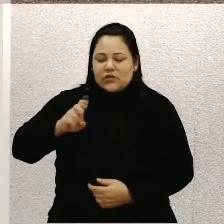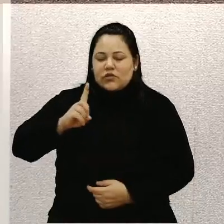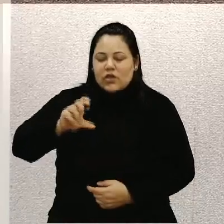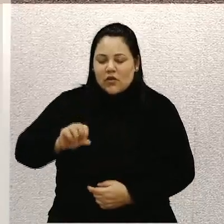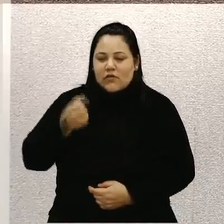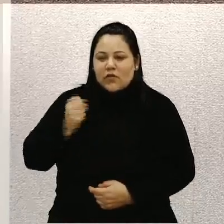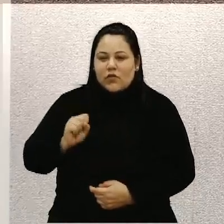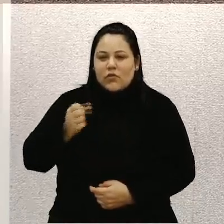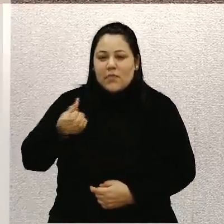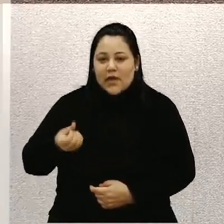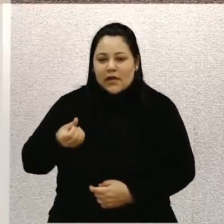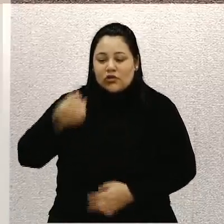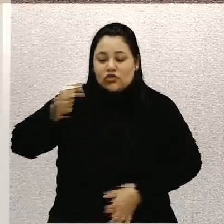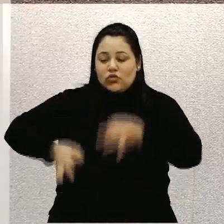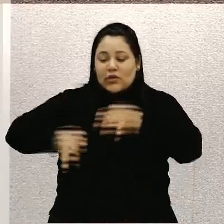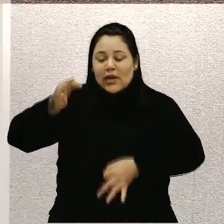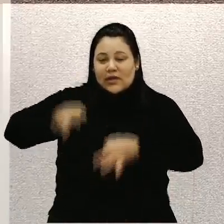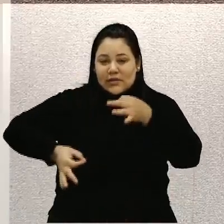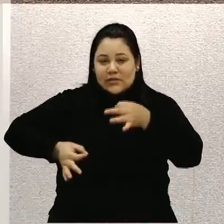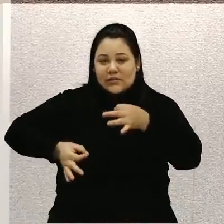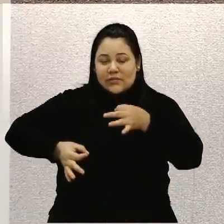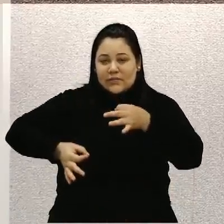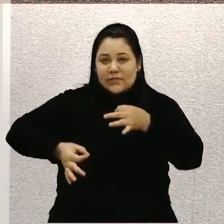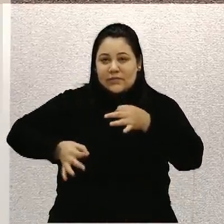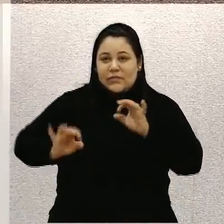700575198886, julgada pelo Tribunal